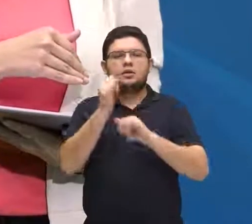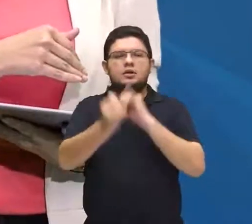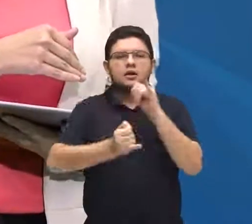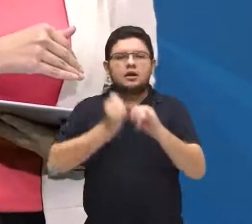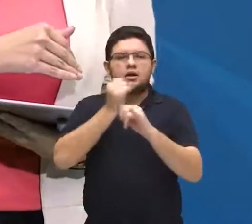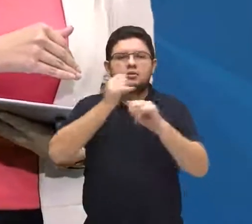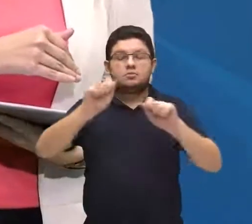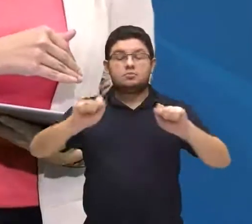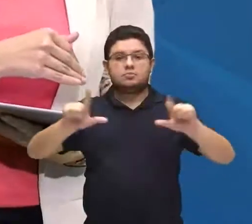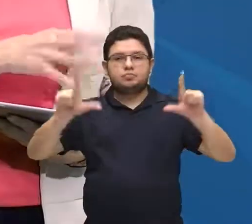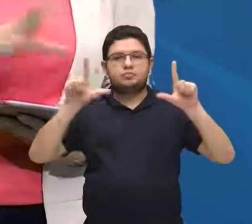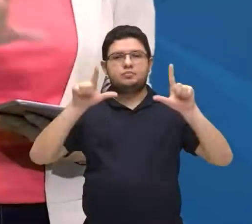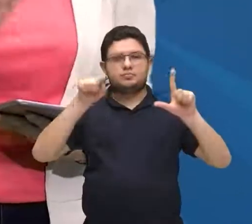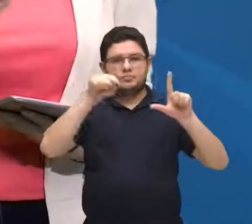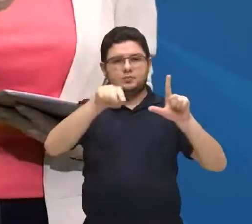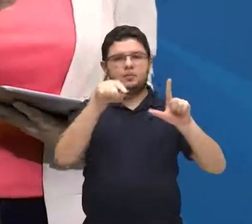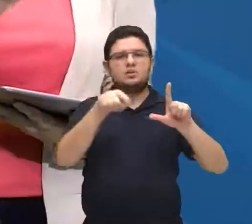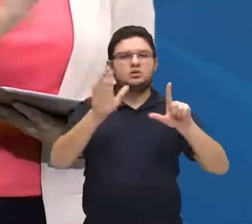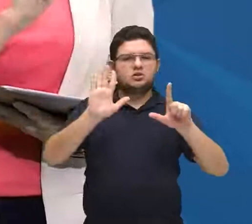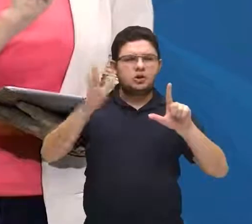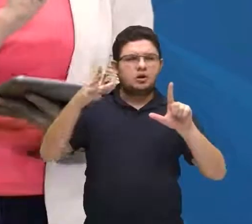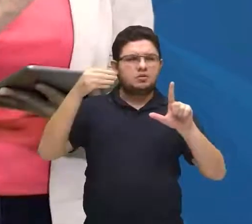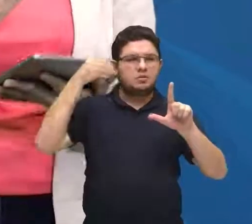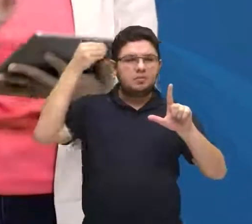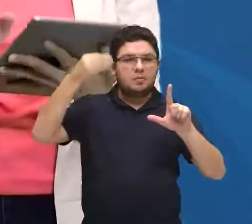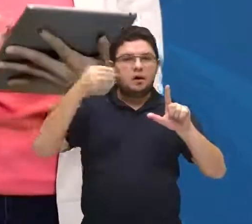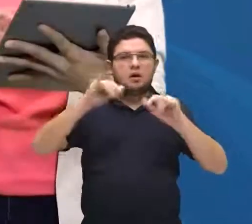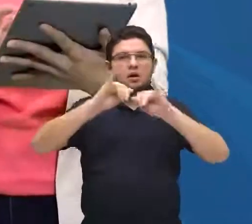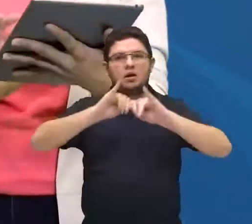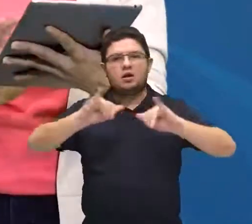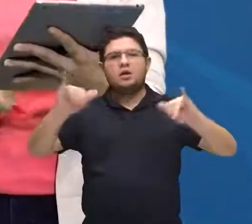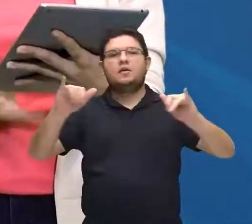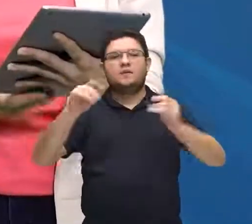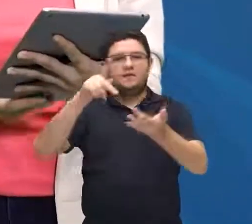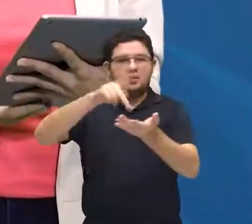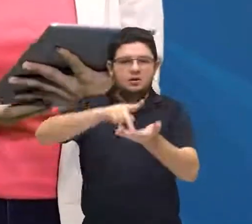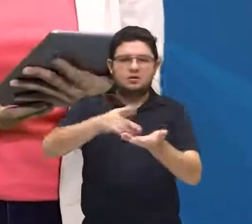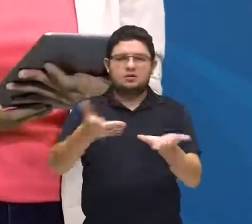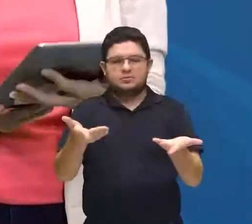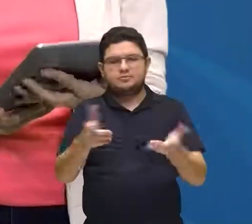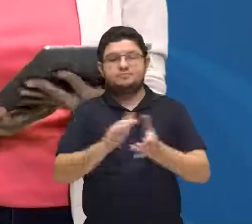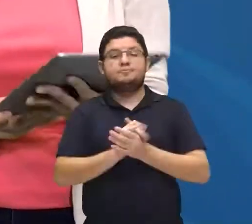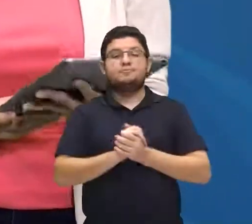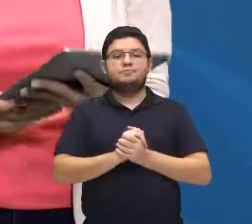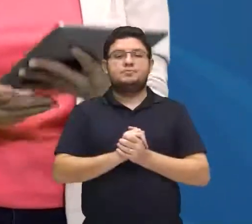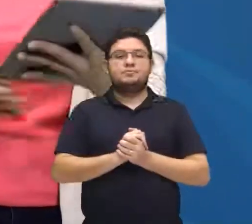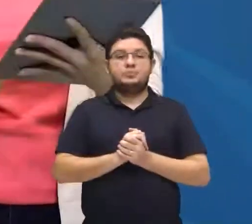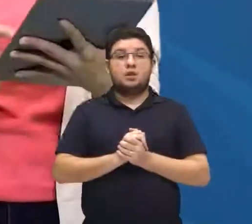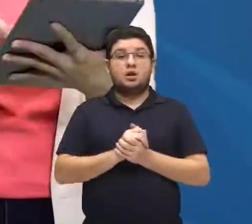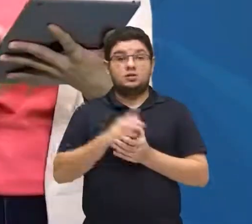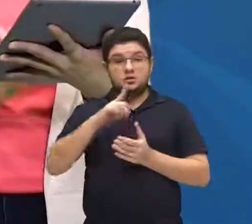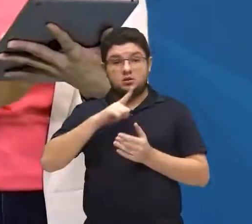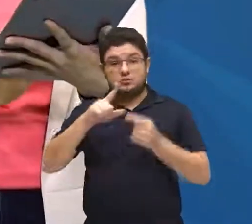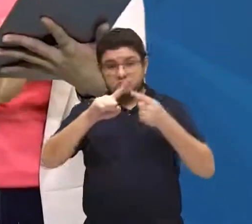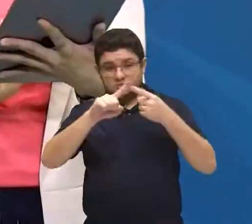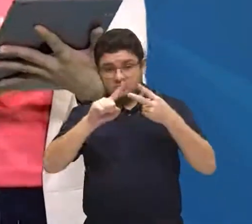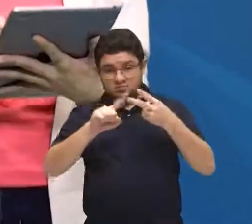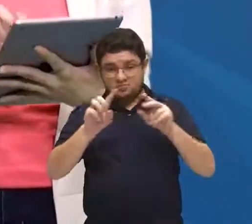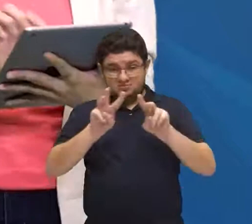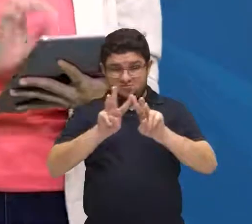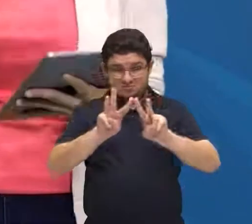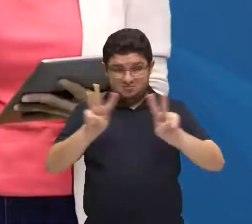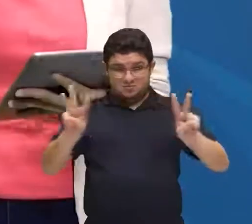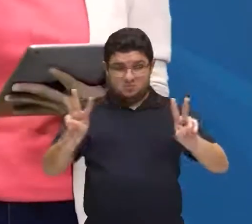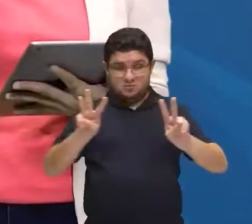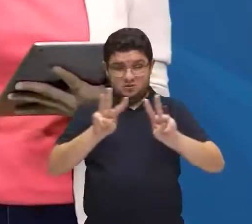credibilidade com a informação, a gente tem 2 sites que eu quero mostrar para vocês bem rapidinho, né, que são dicas, né,